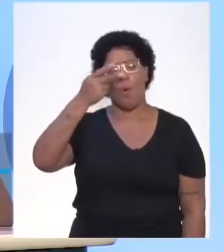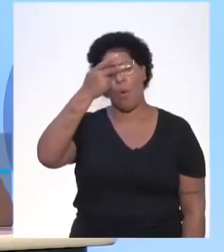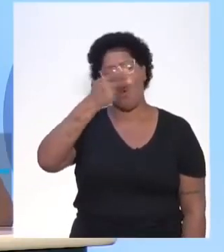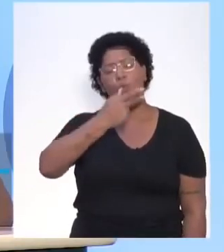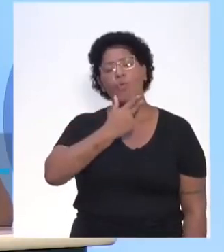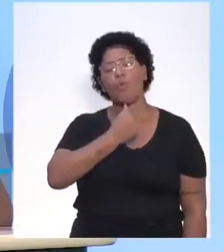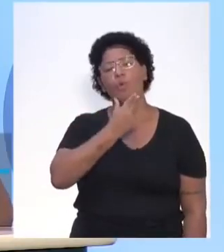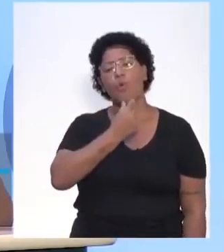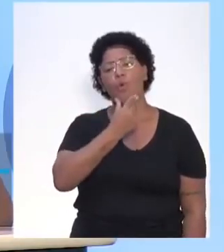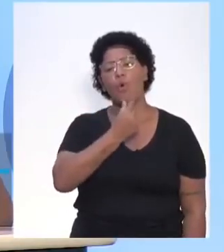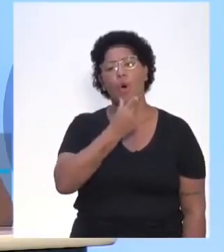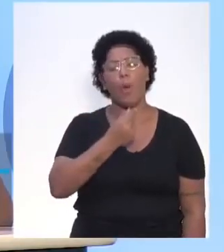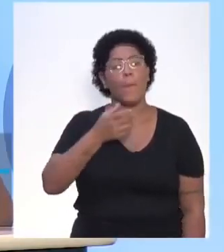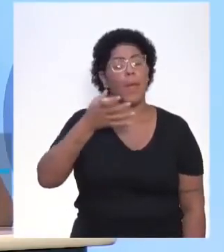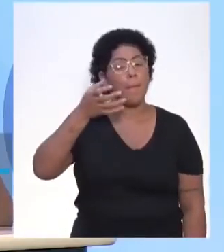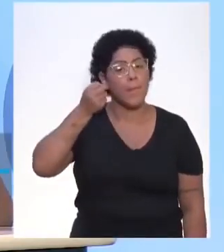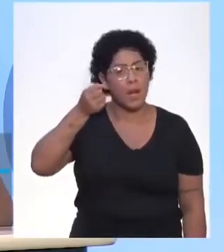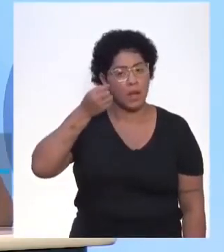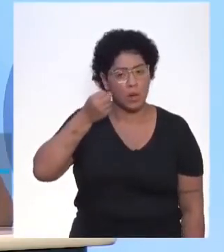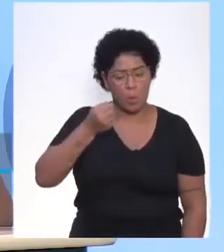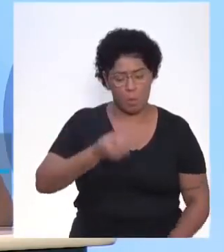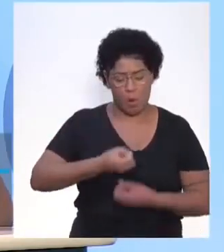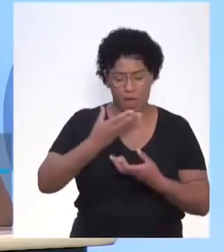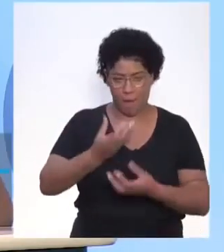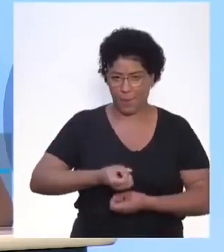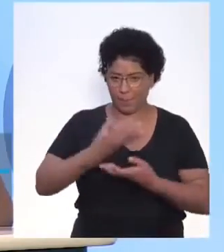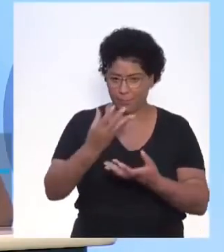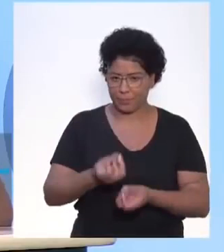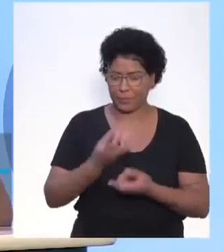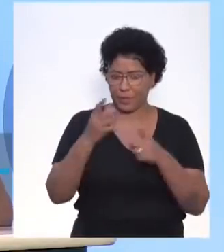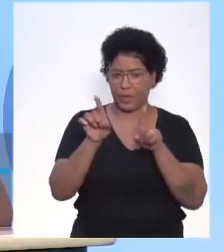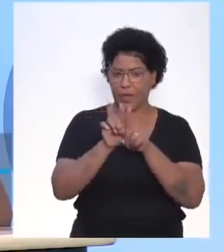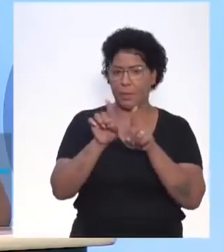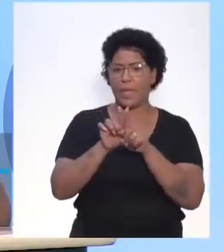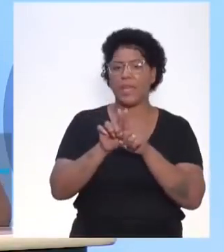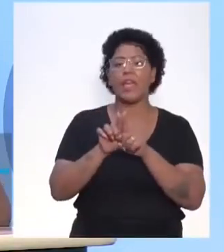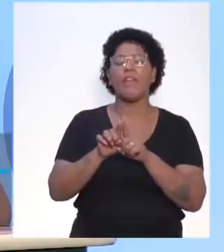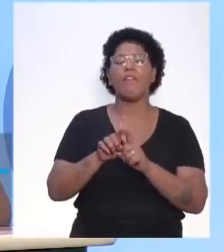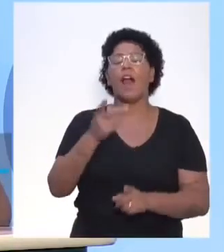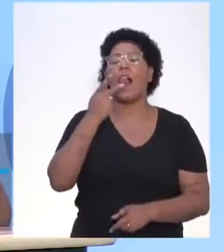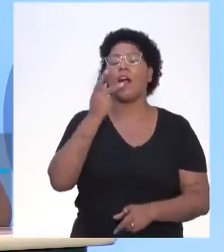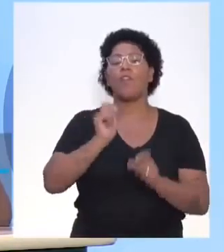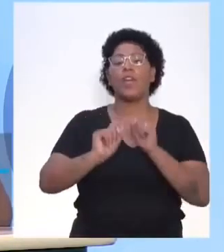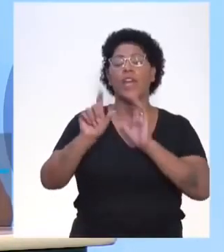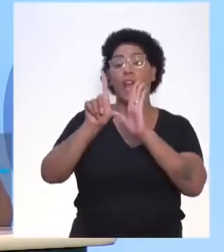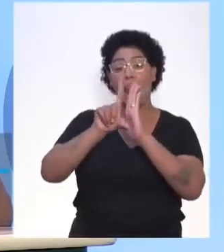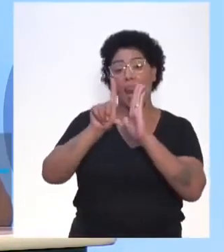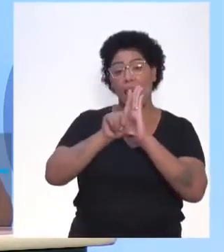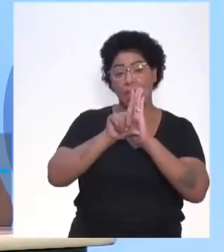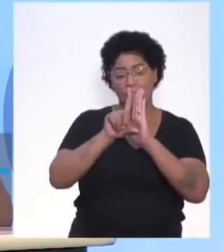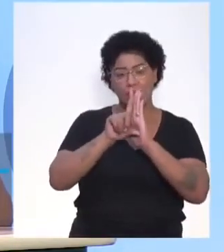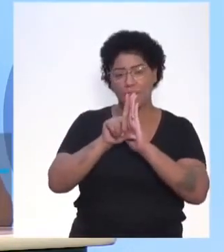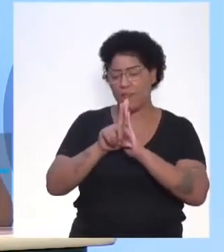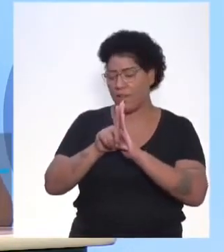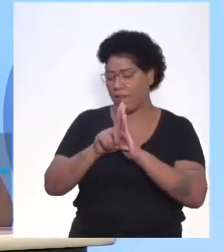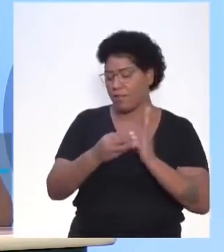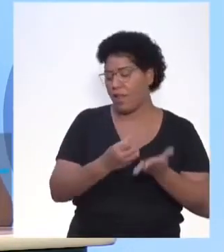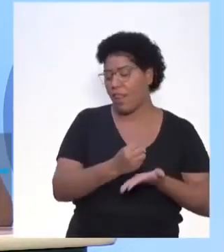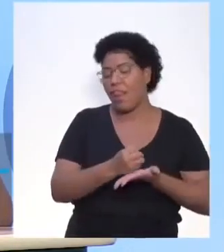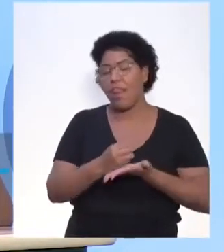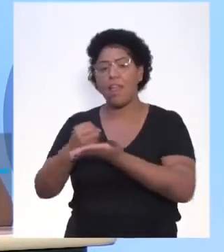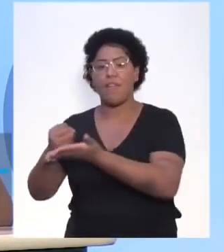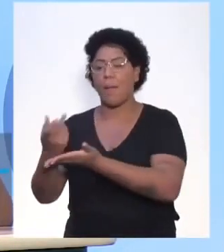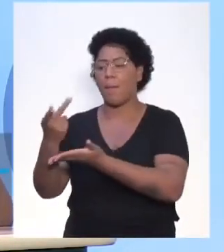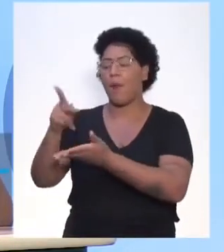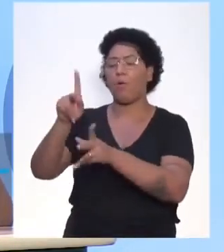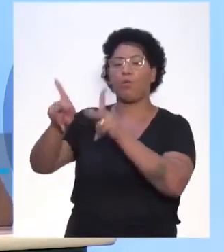Como se fosse a missão, esse fardo desse homem branco levar a civilização para outros povos, e assim foram criando